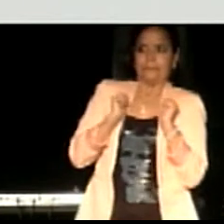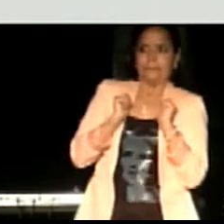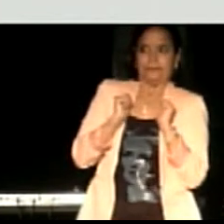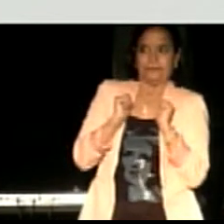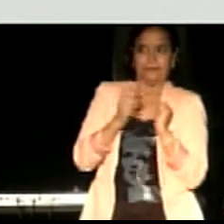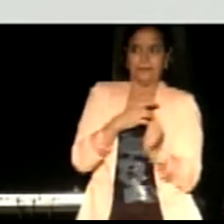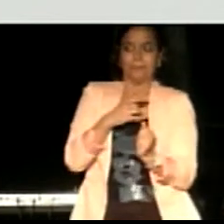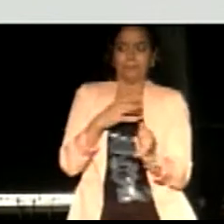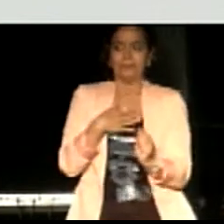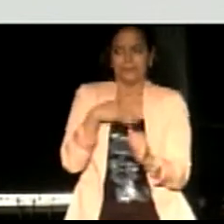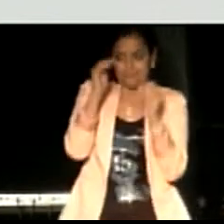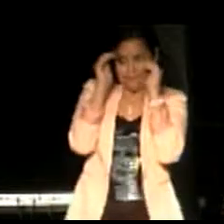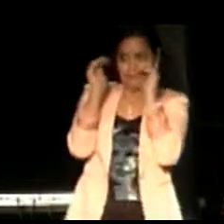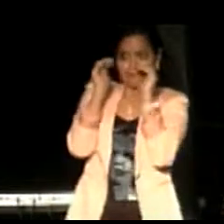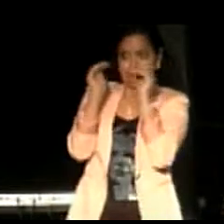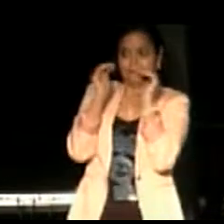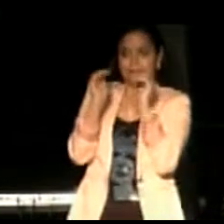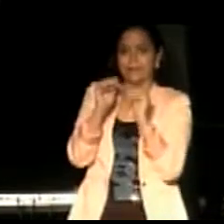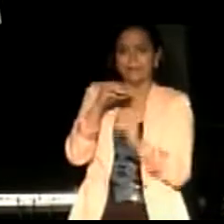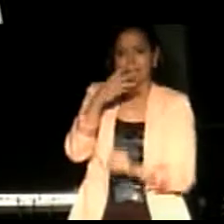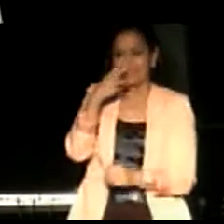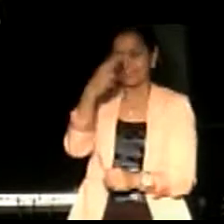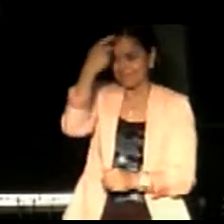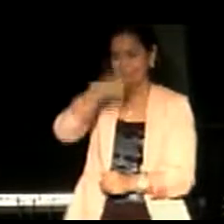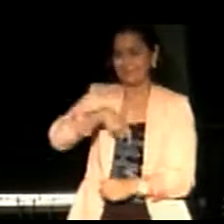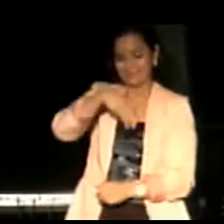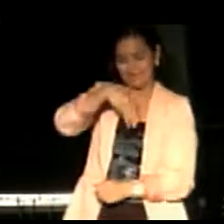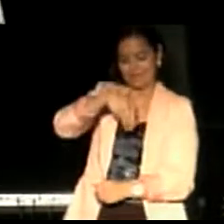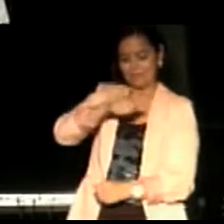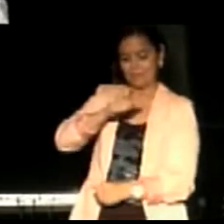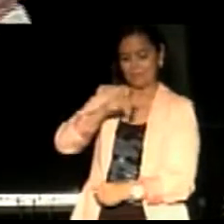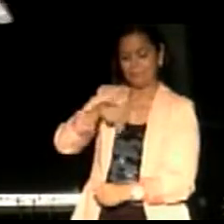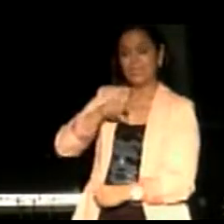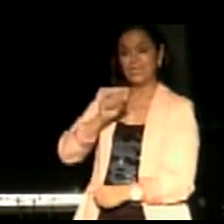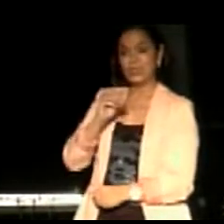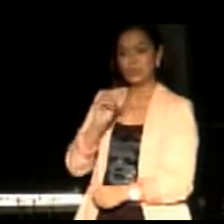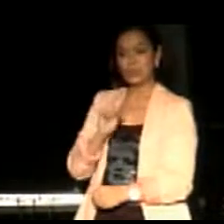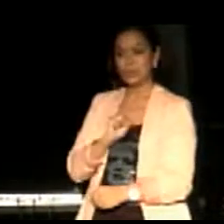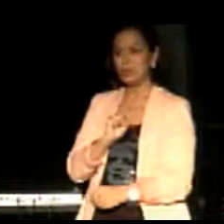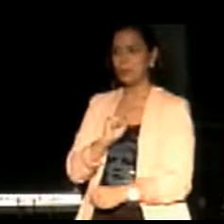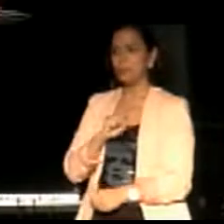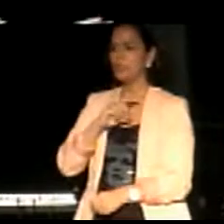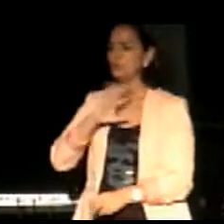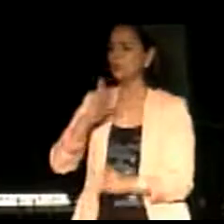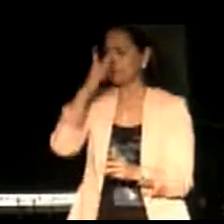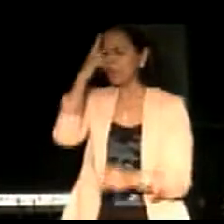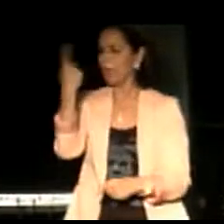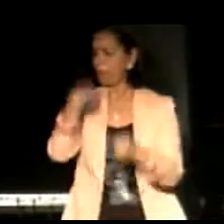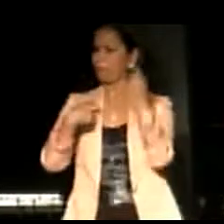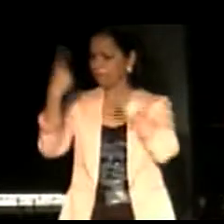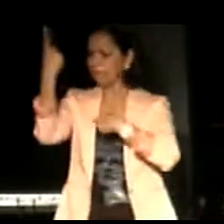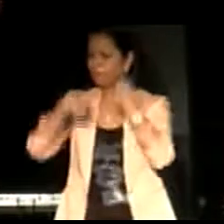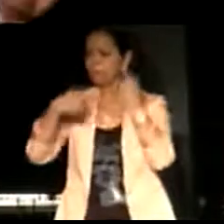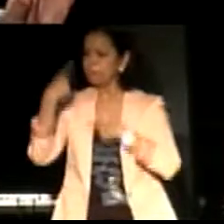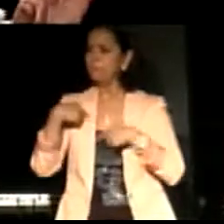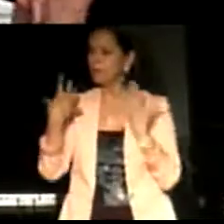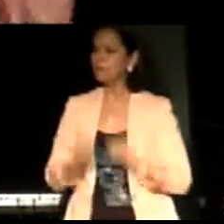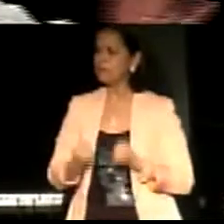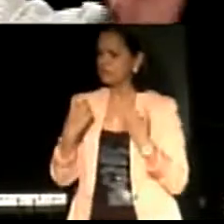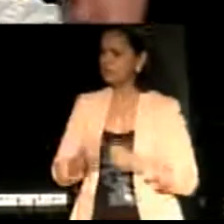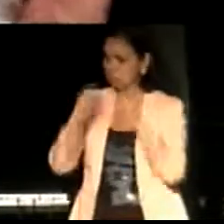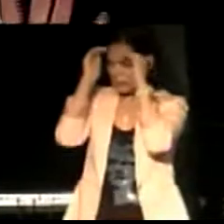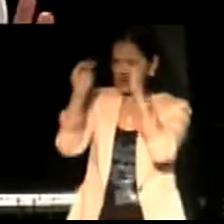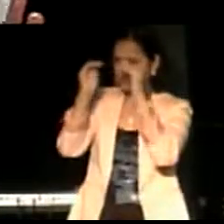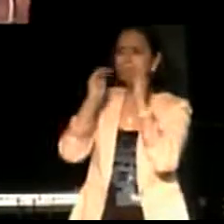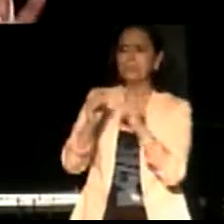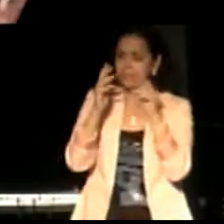uma pessoa mansa. Alguém que tenha personalidade fraco, todo mundo manda nele, todo mundo fala grosso com ele, e ele obedece e